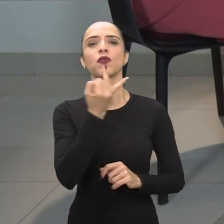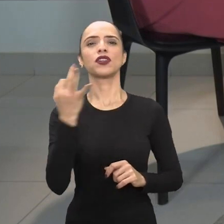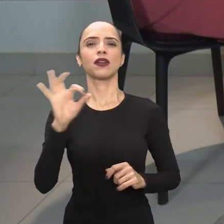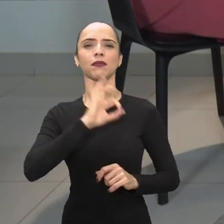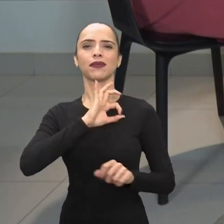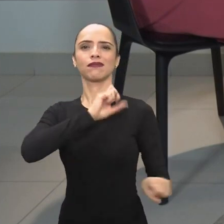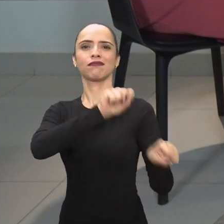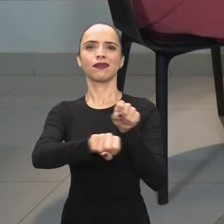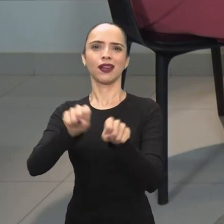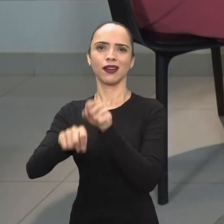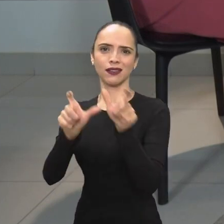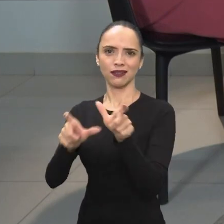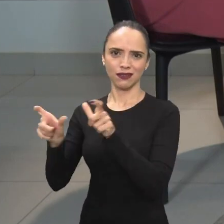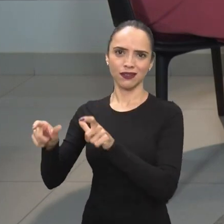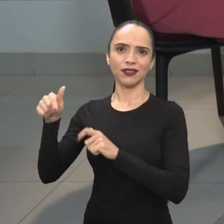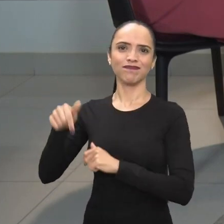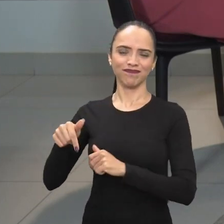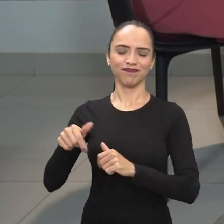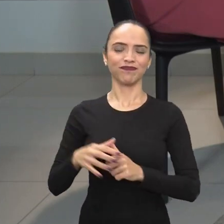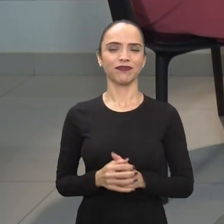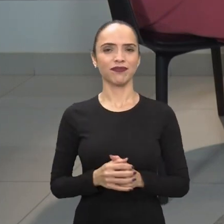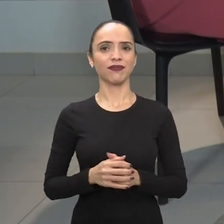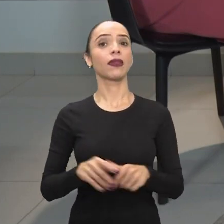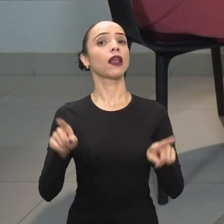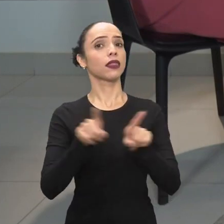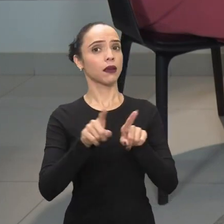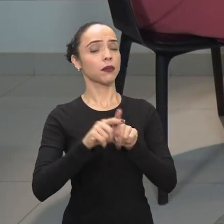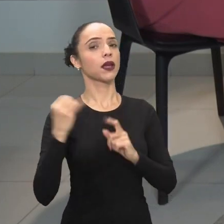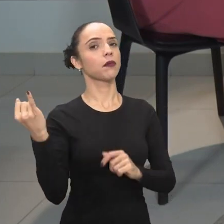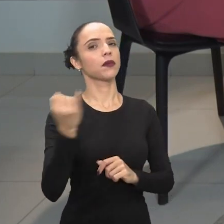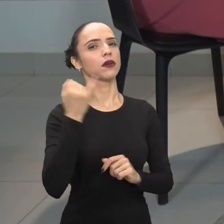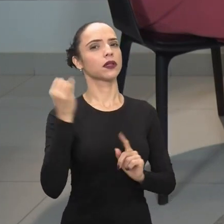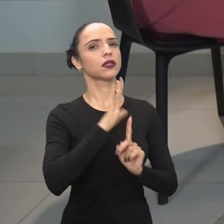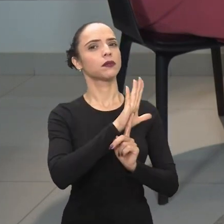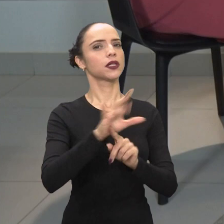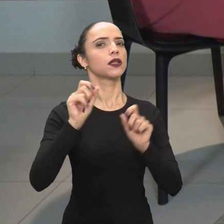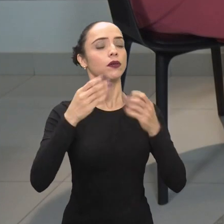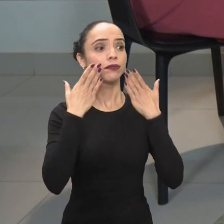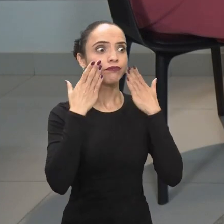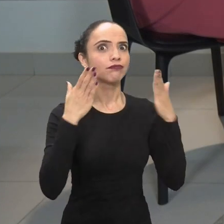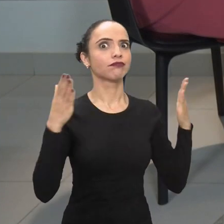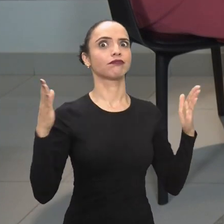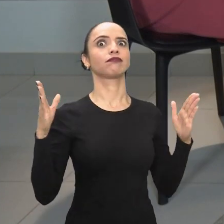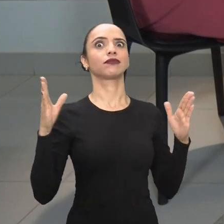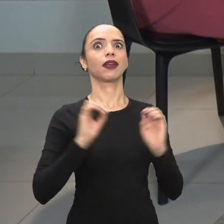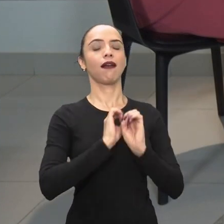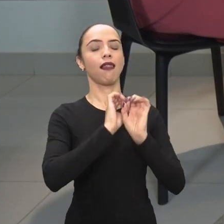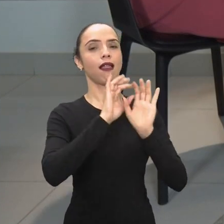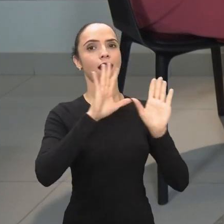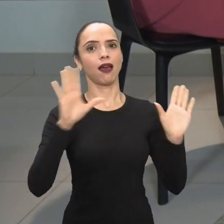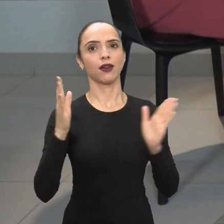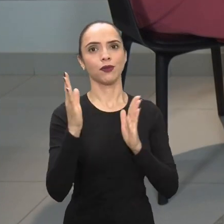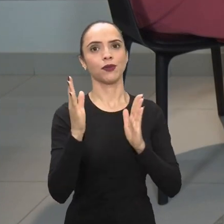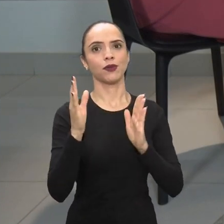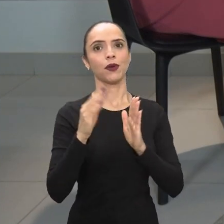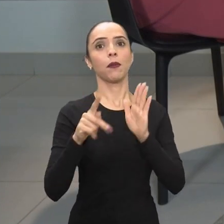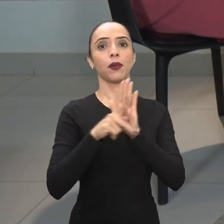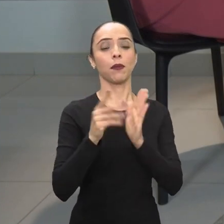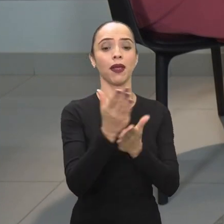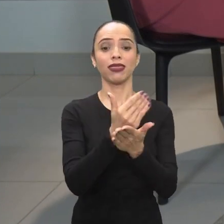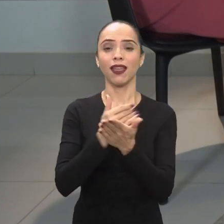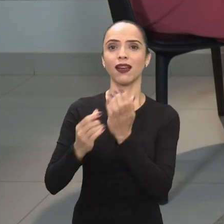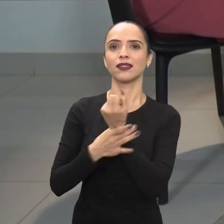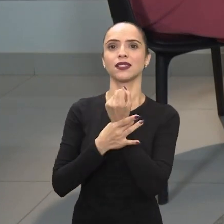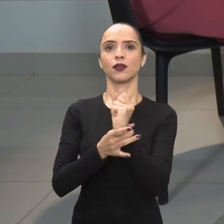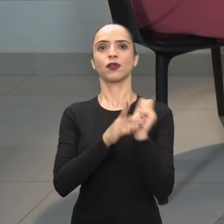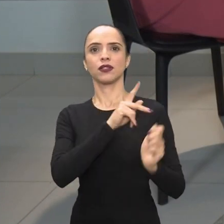trabalhar também a questão da transparência nos dados da polícia transparência nos